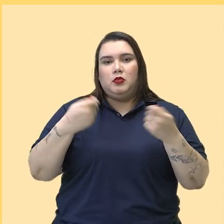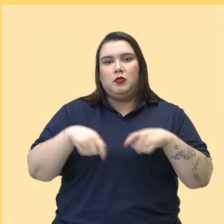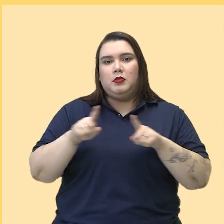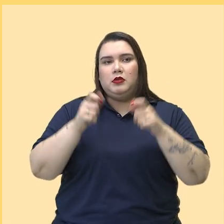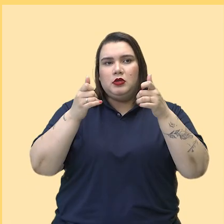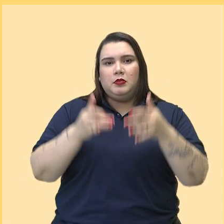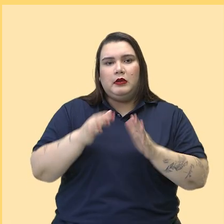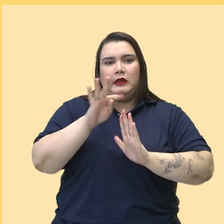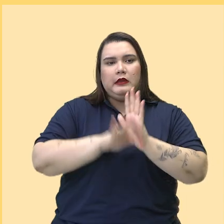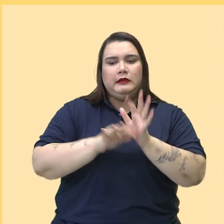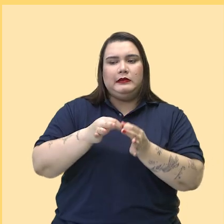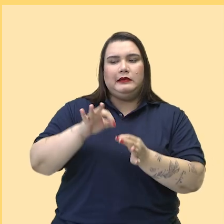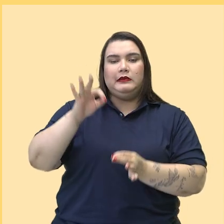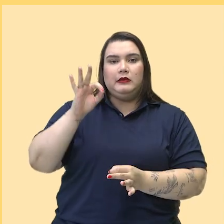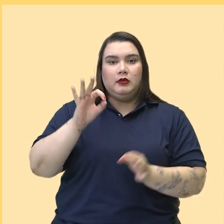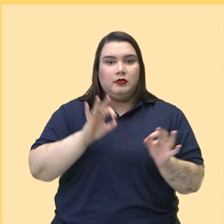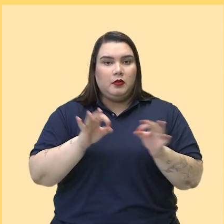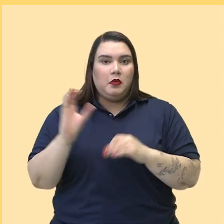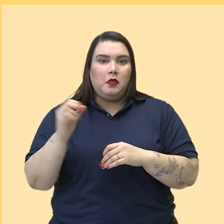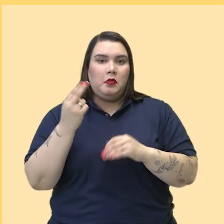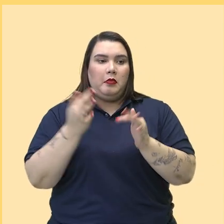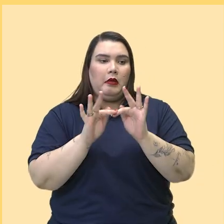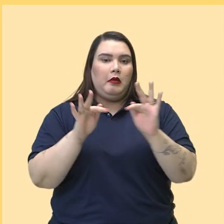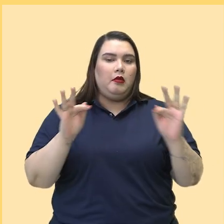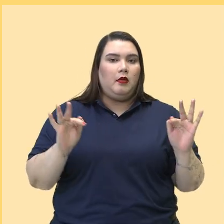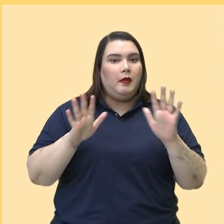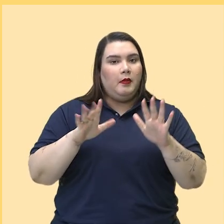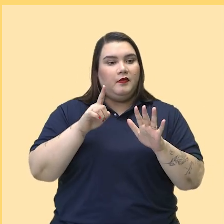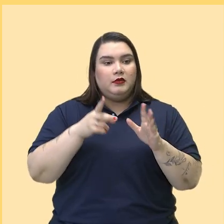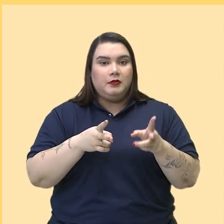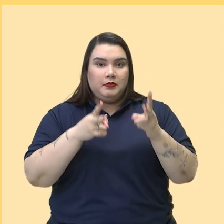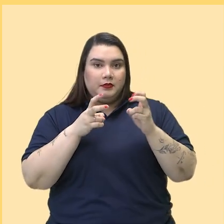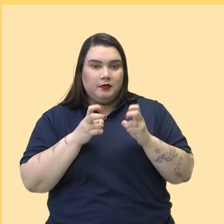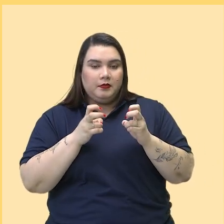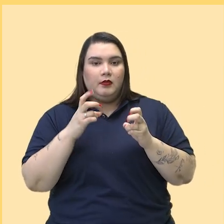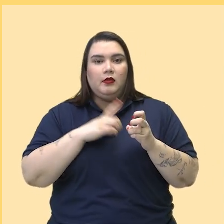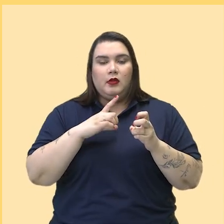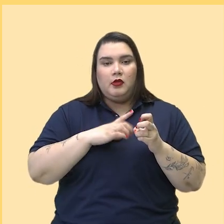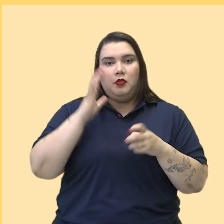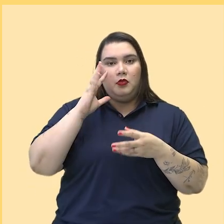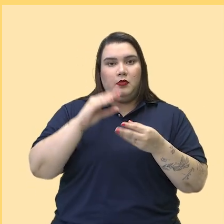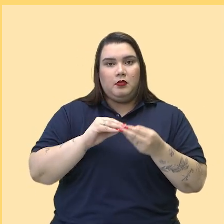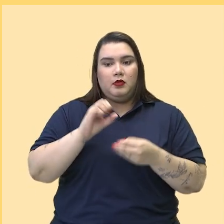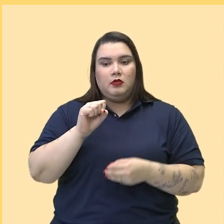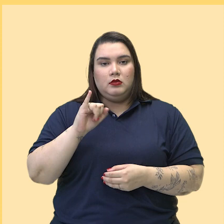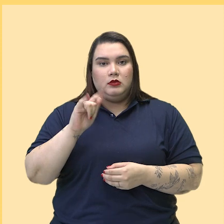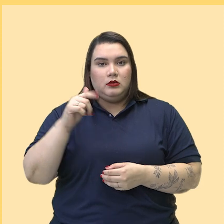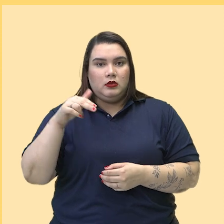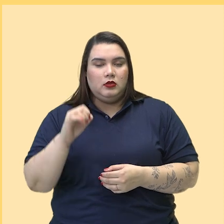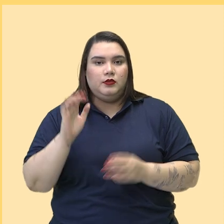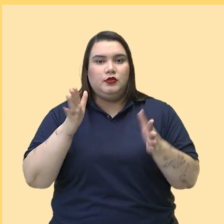o texto inteiro ou uma frase completa, mas você olha a marca, você olha o signo e você já sabe o